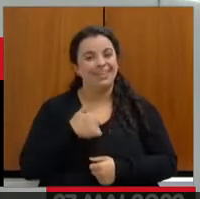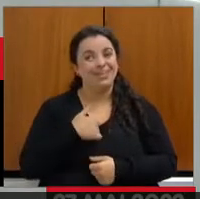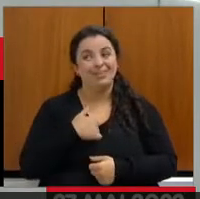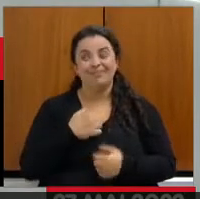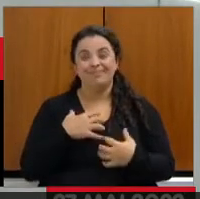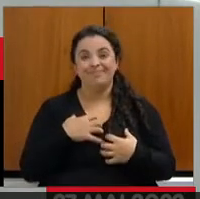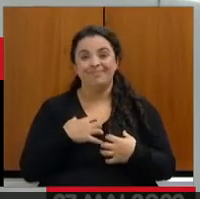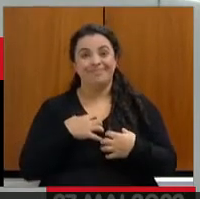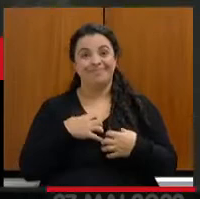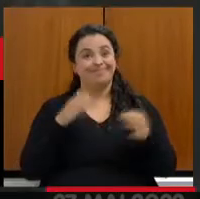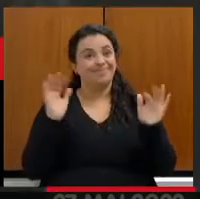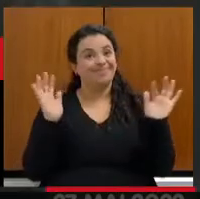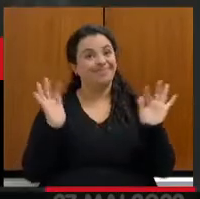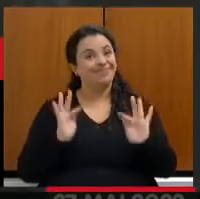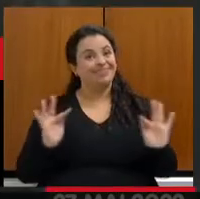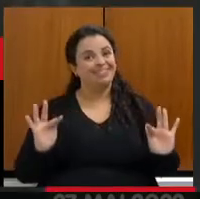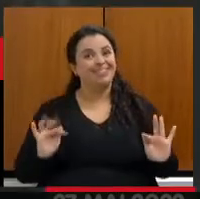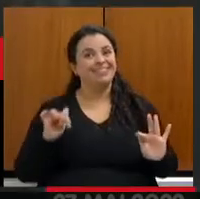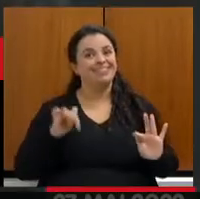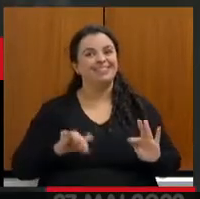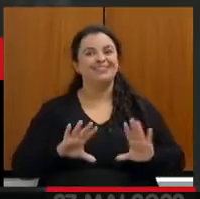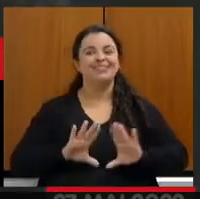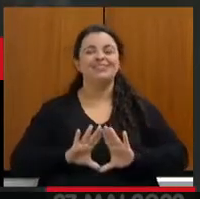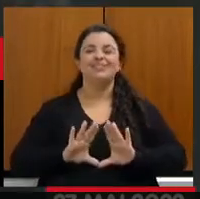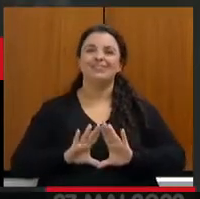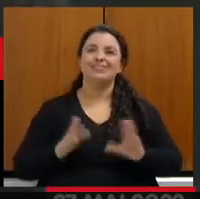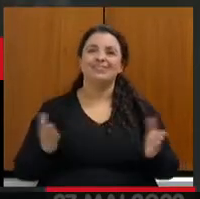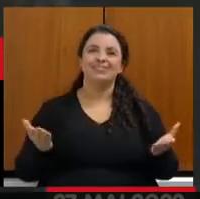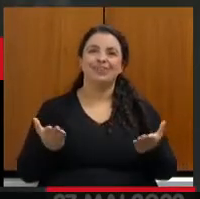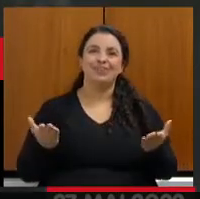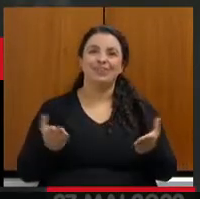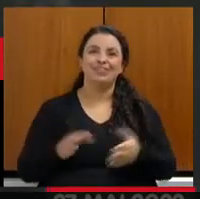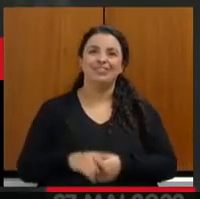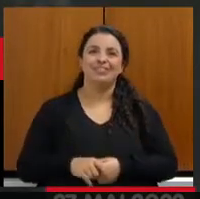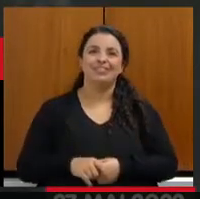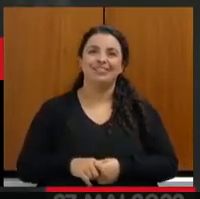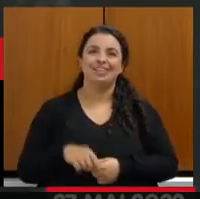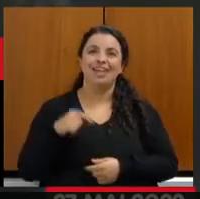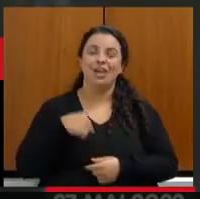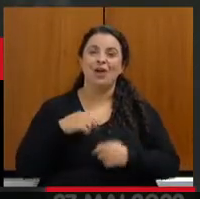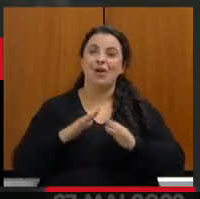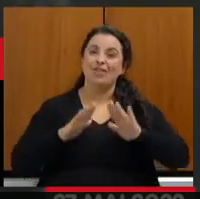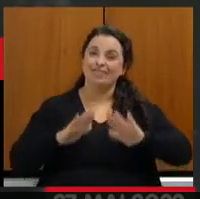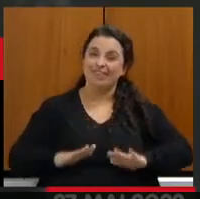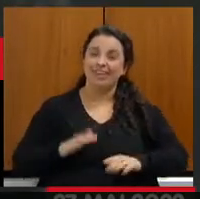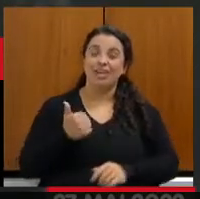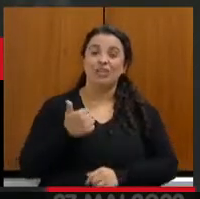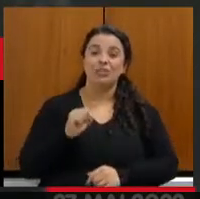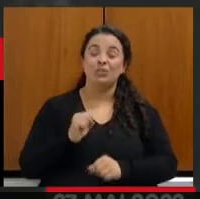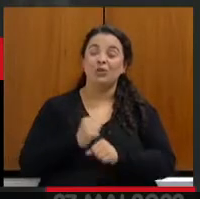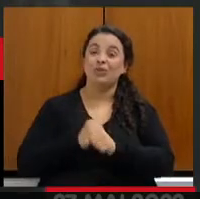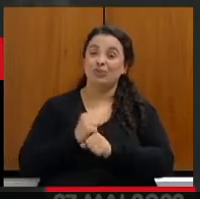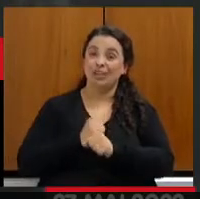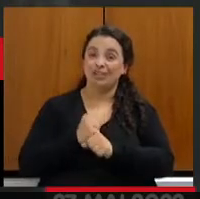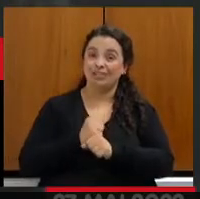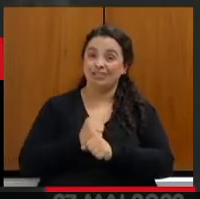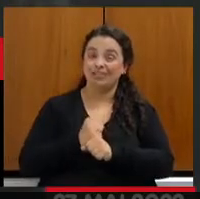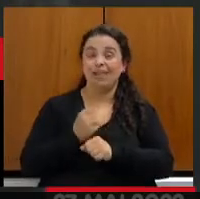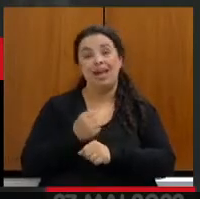feliz de estar presente aqui na sua casa hoje eu fiquei aqui por 18 anos e o ano passado eu